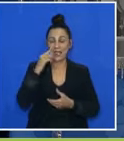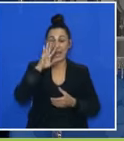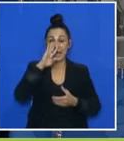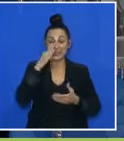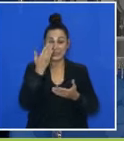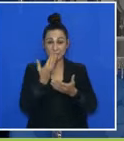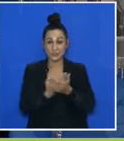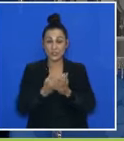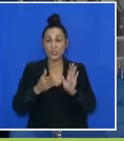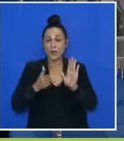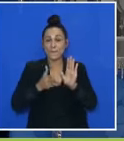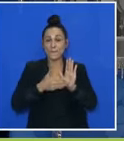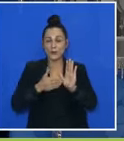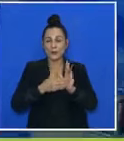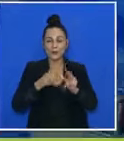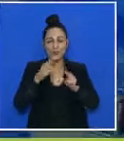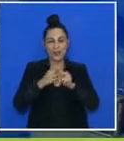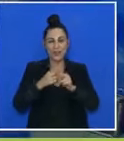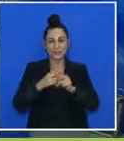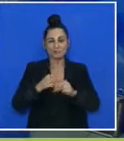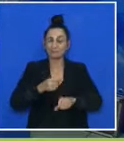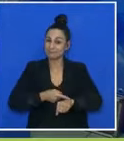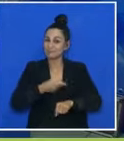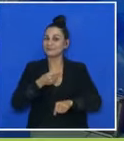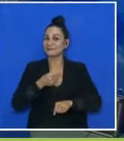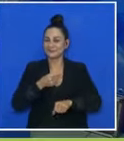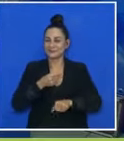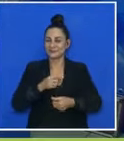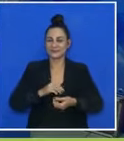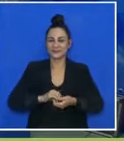acredite na sorte e aposte nas loterias caixa e pode ser agora.